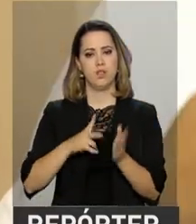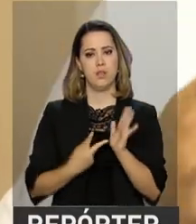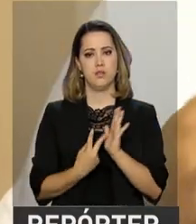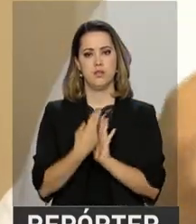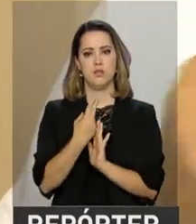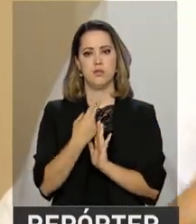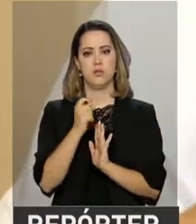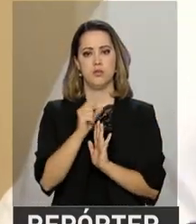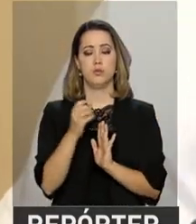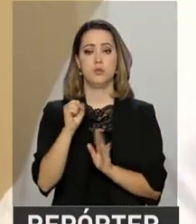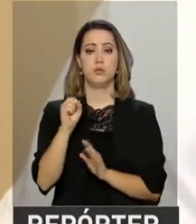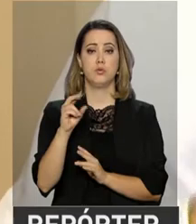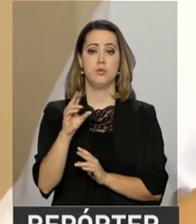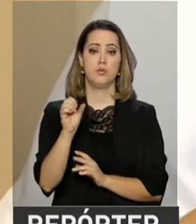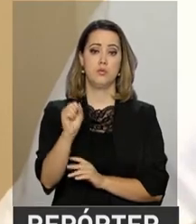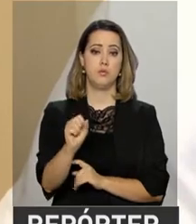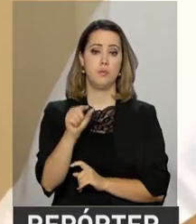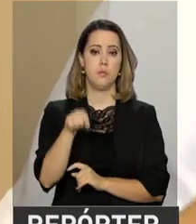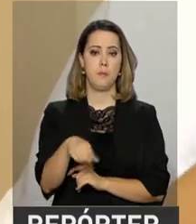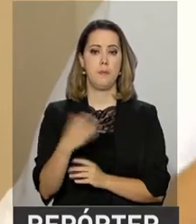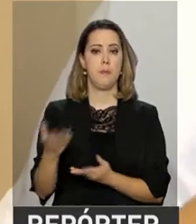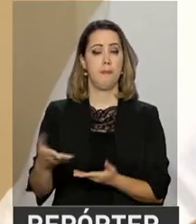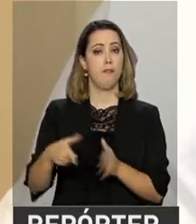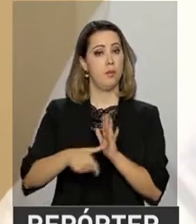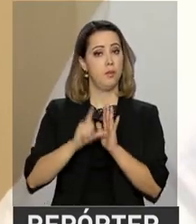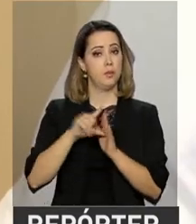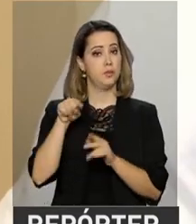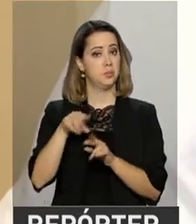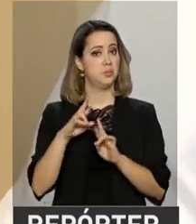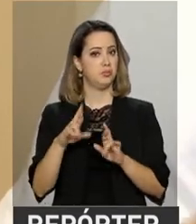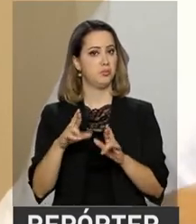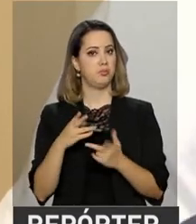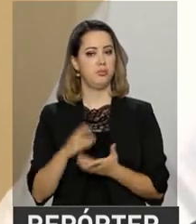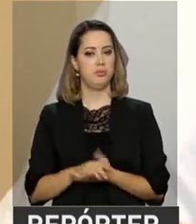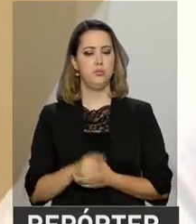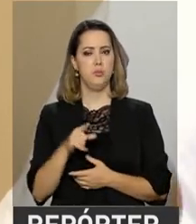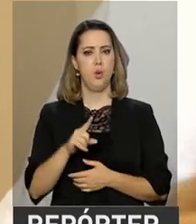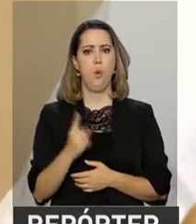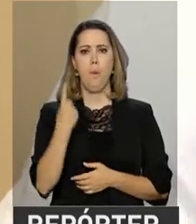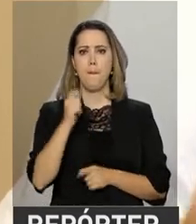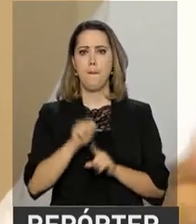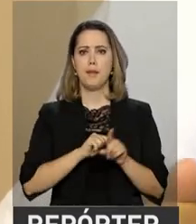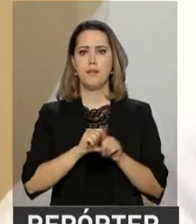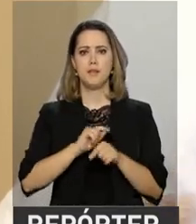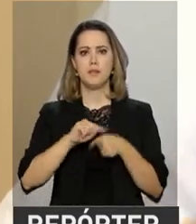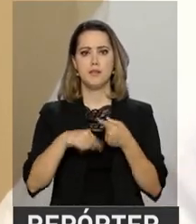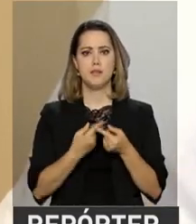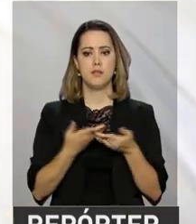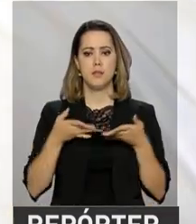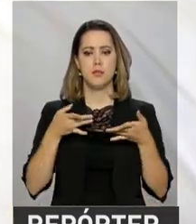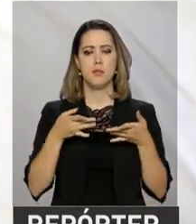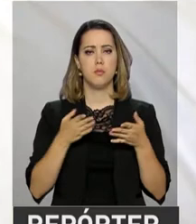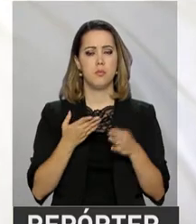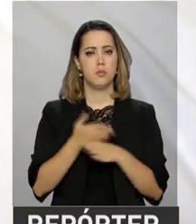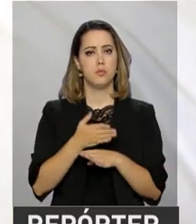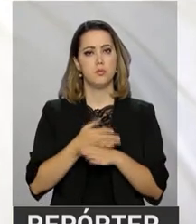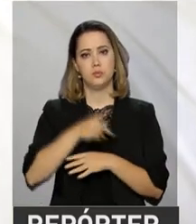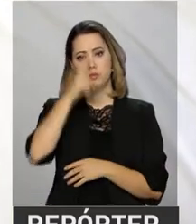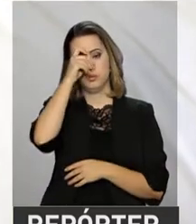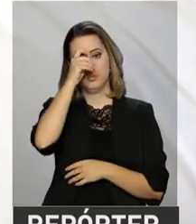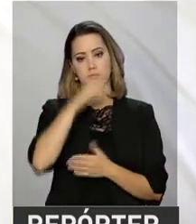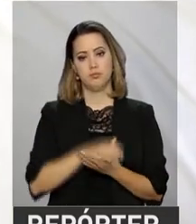pelo sistema único de saúde veio mais cedo do que ele esperava menos de um mês após a internação eu agradeço a